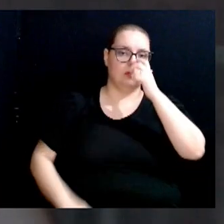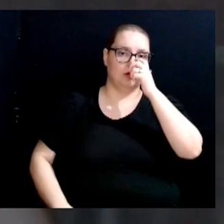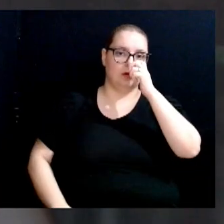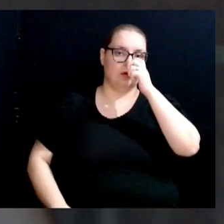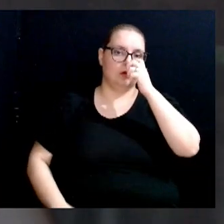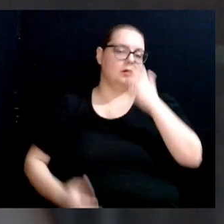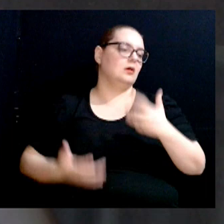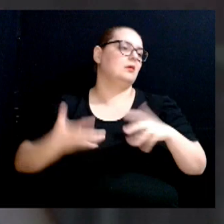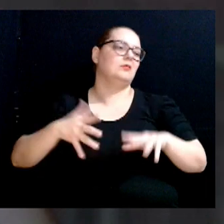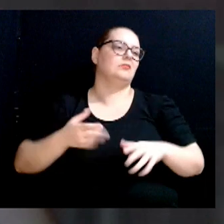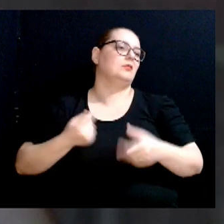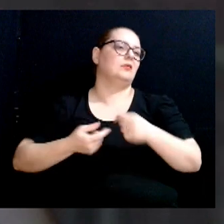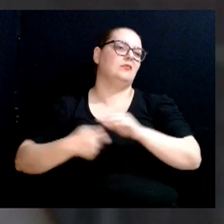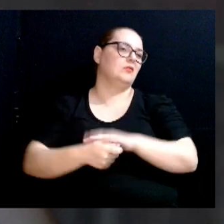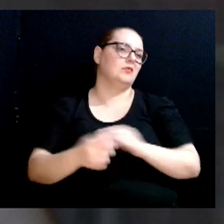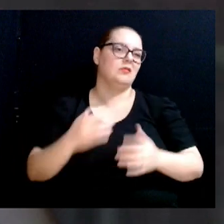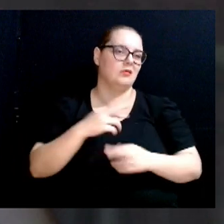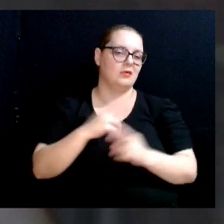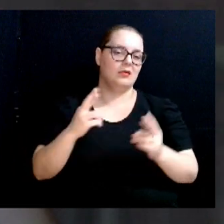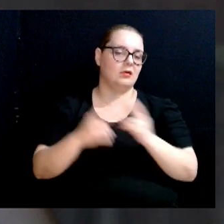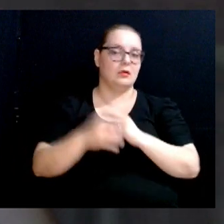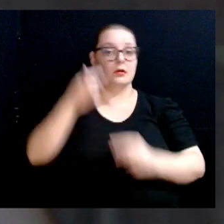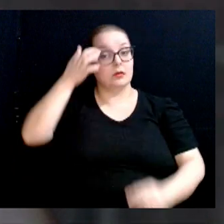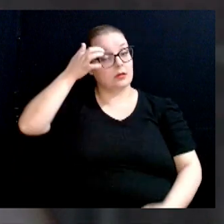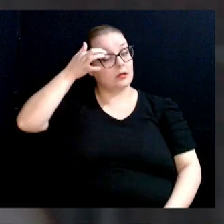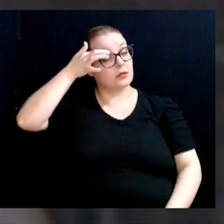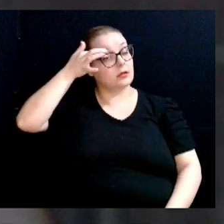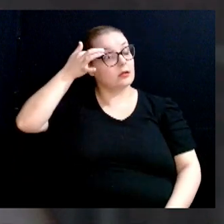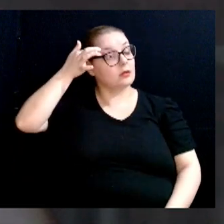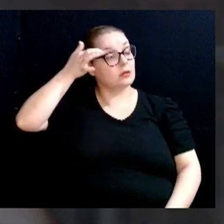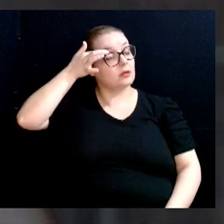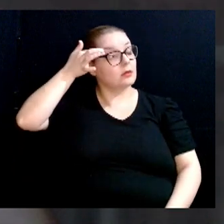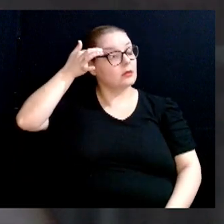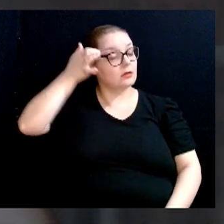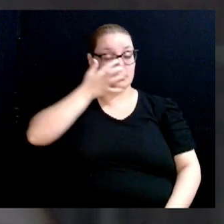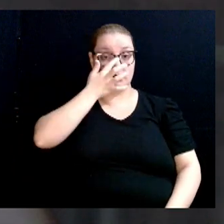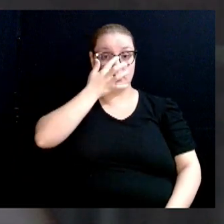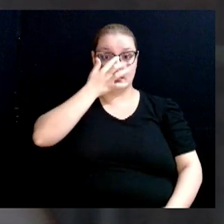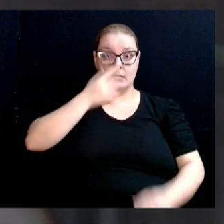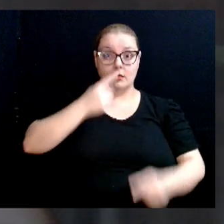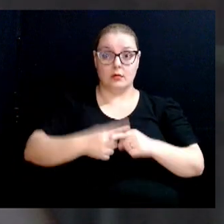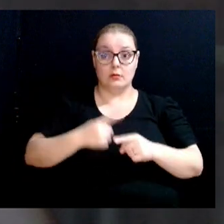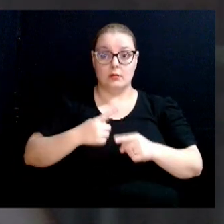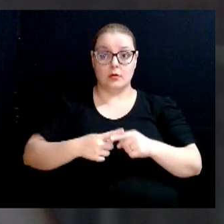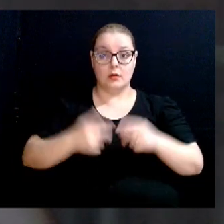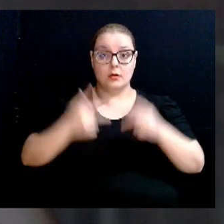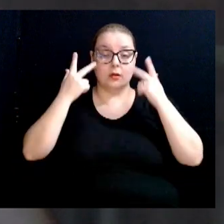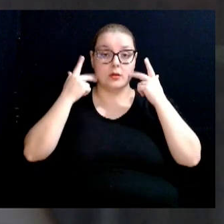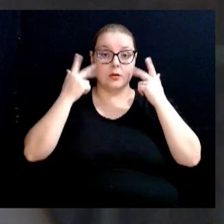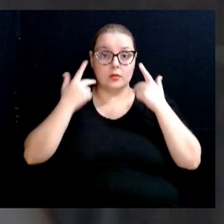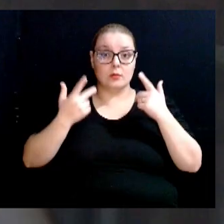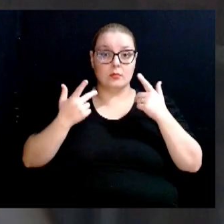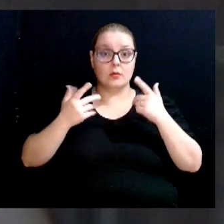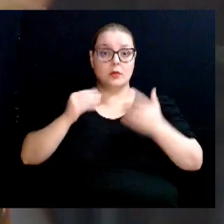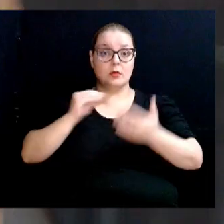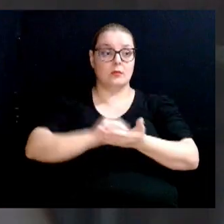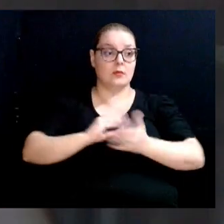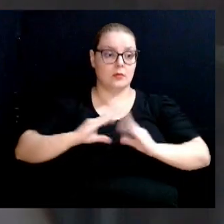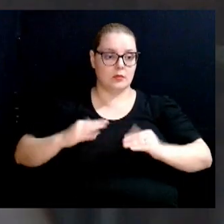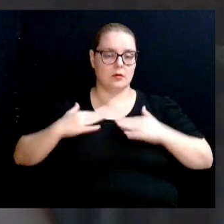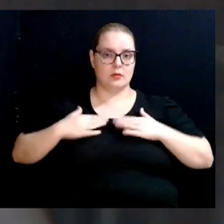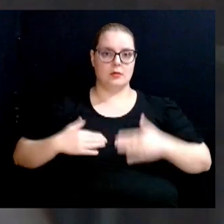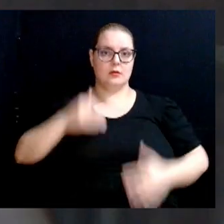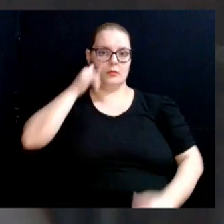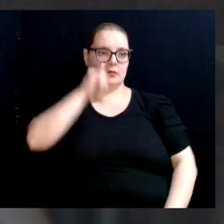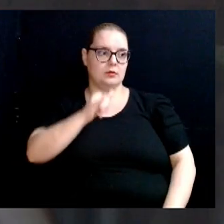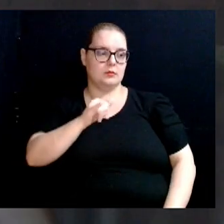relação. Porque é comum acabar entrando um desconforto com o corpo e evitando, e a outra pessoa já começa a se